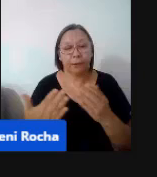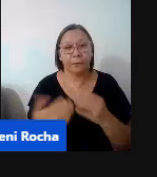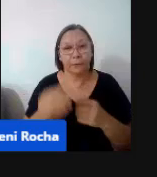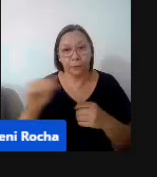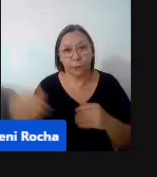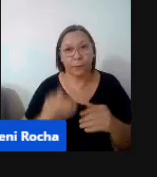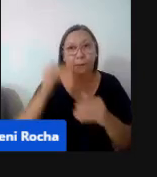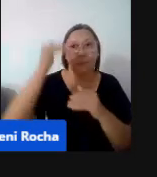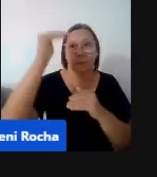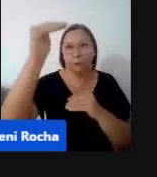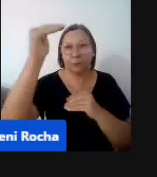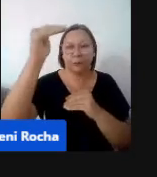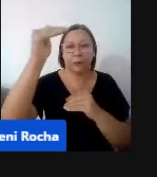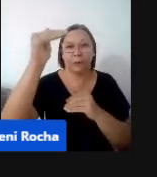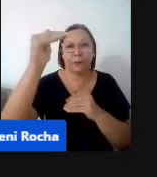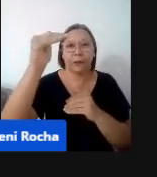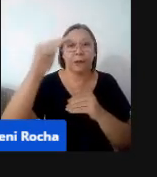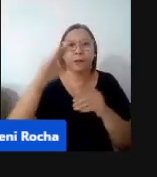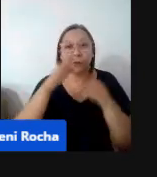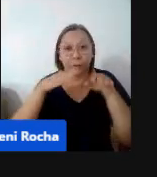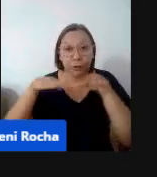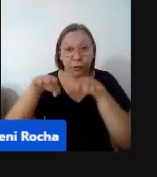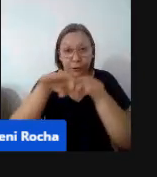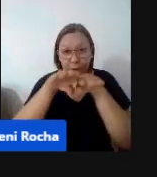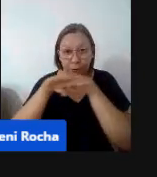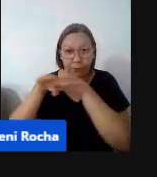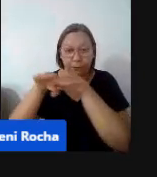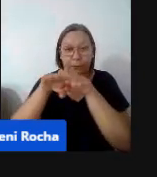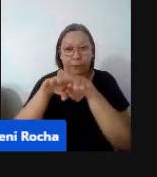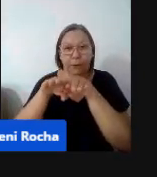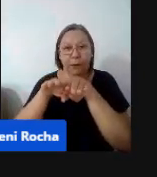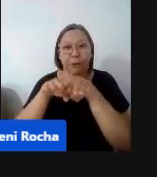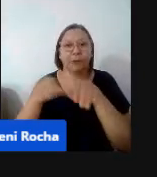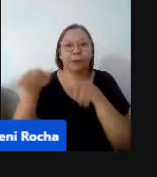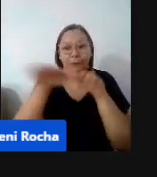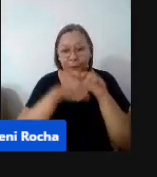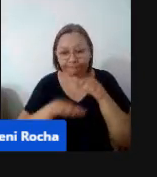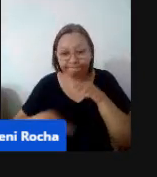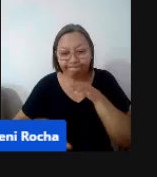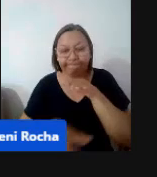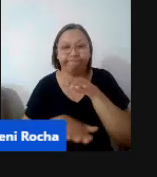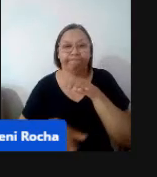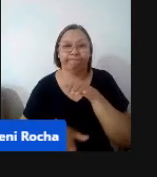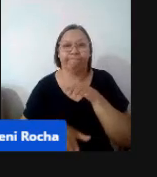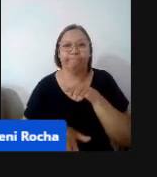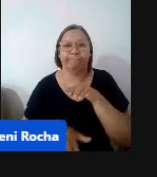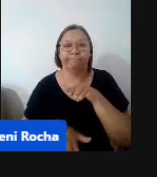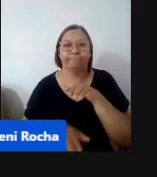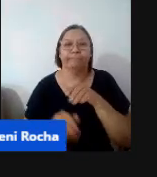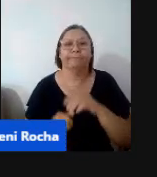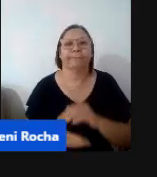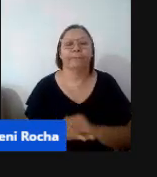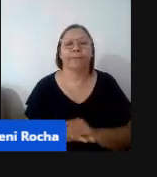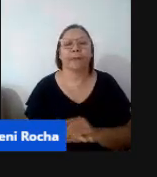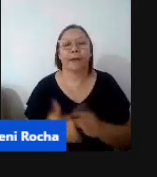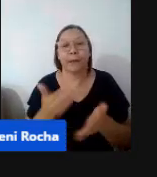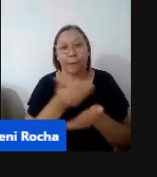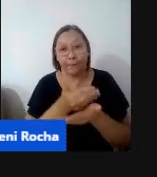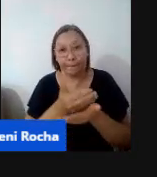inferioridade, que são os conceitos trabalhados nesse caderno. E a partir disso, o aluno